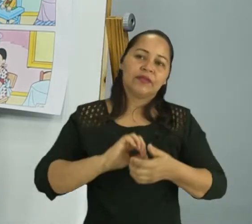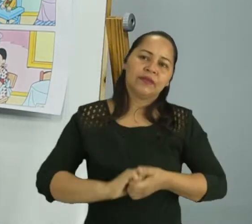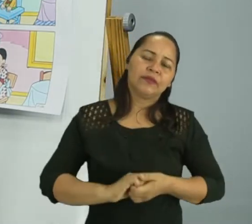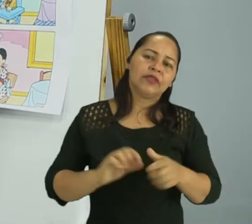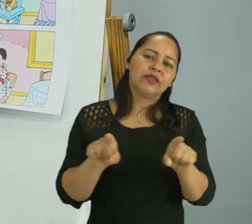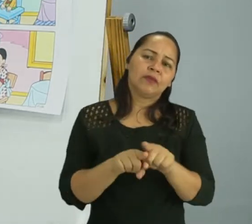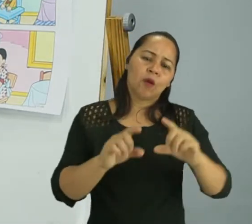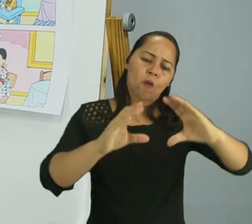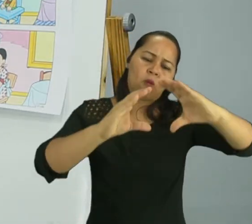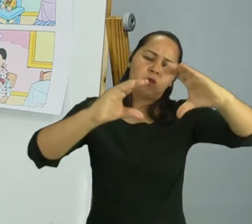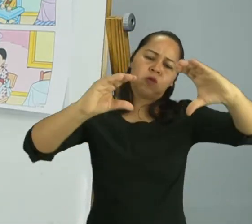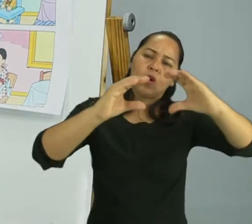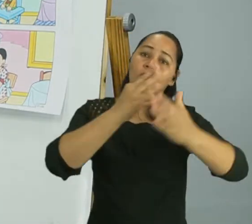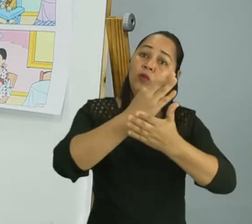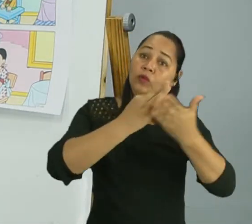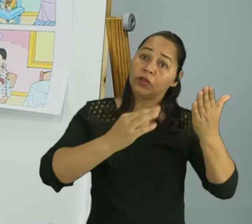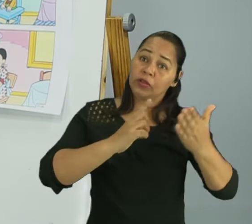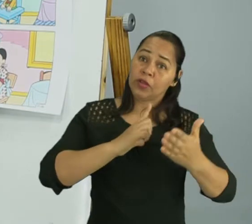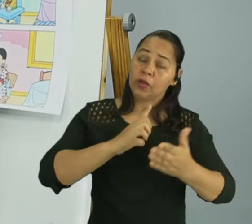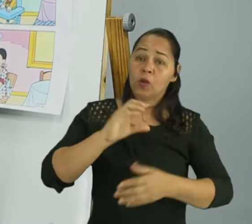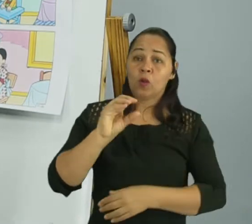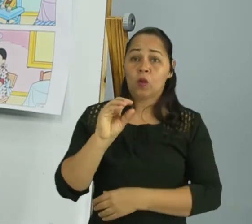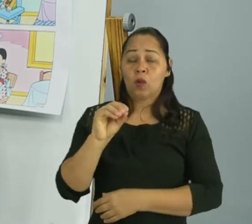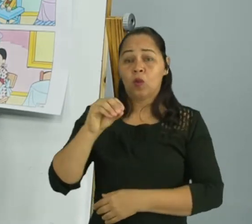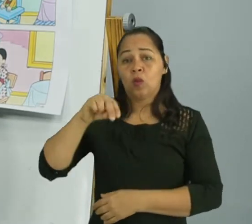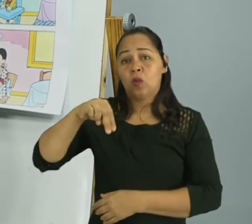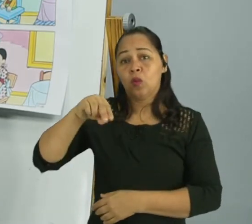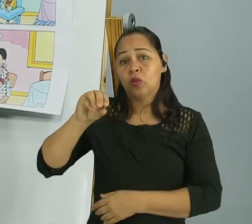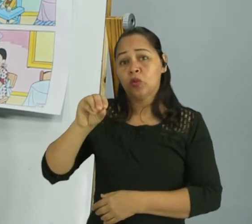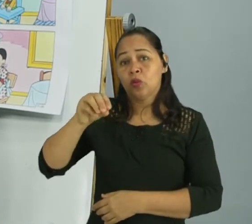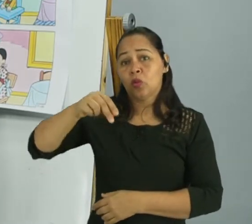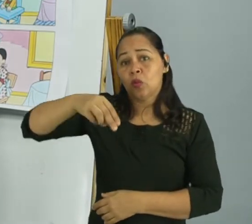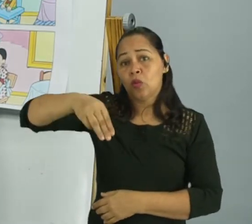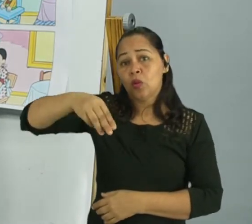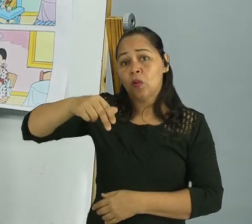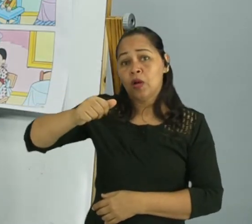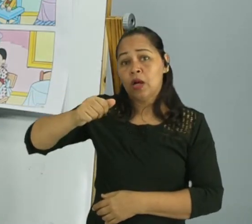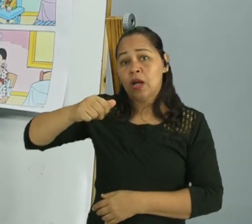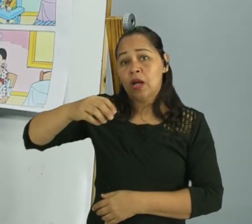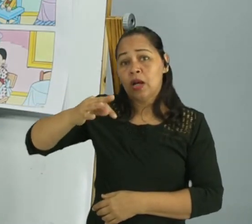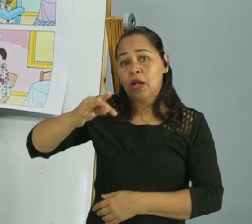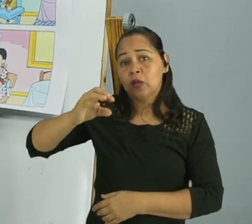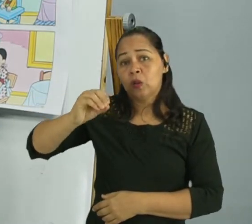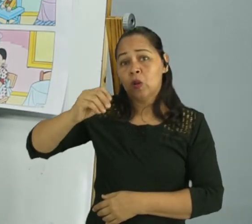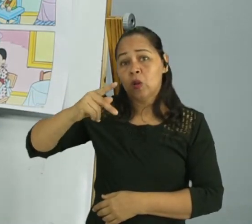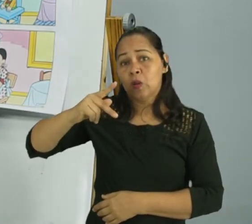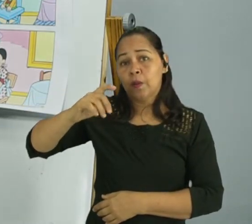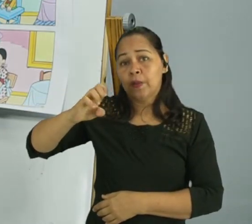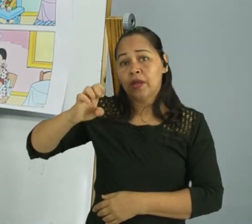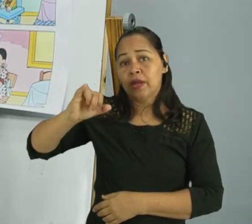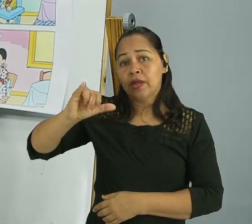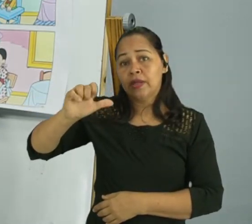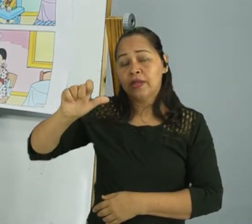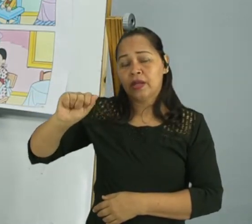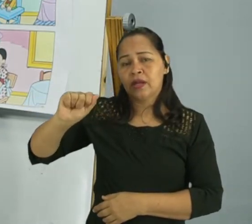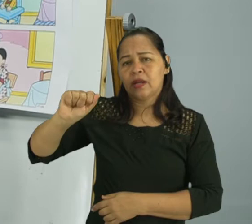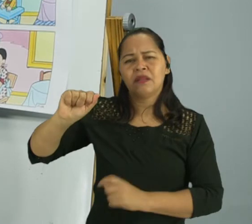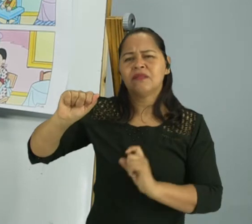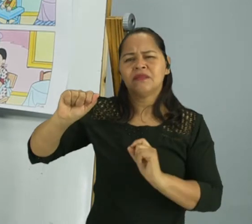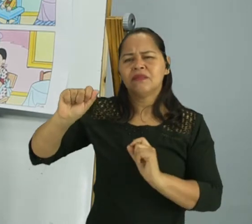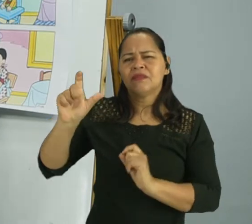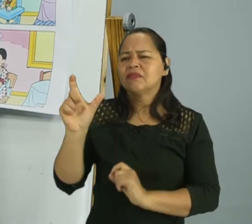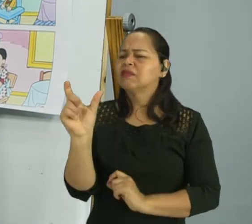E além dos balões, nós temos também as onomatopeias, que são o quê? Que são palavras